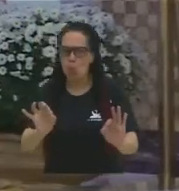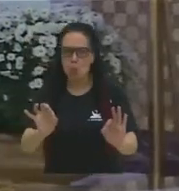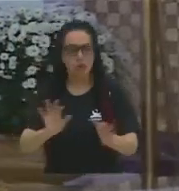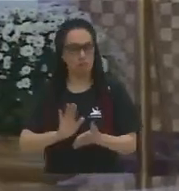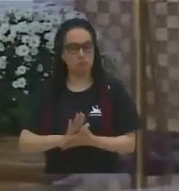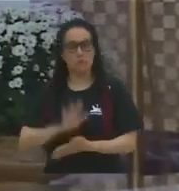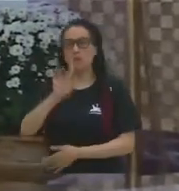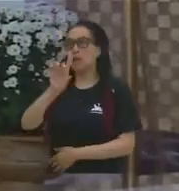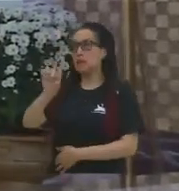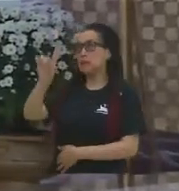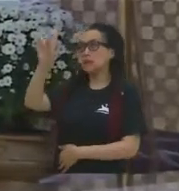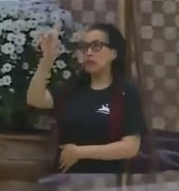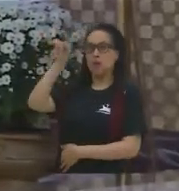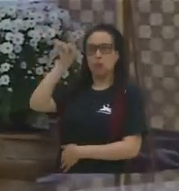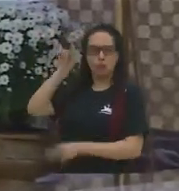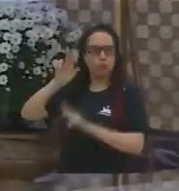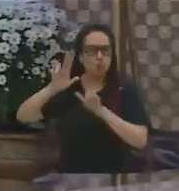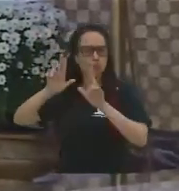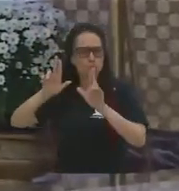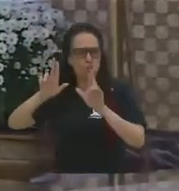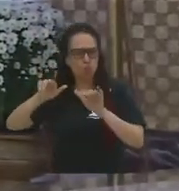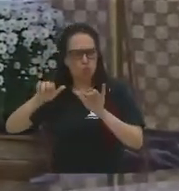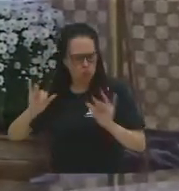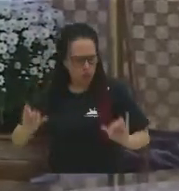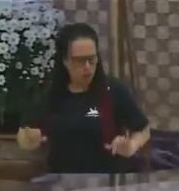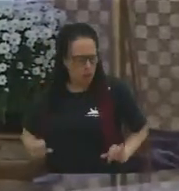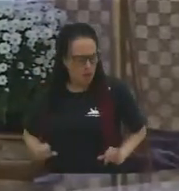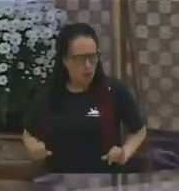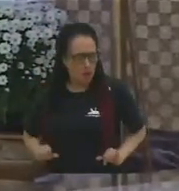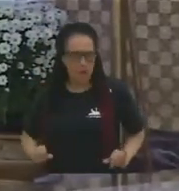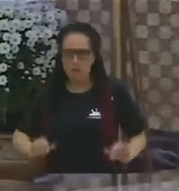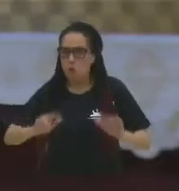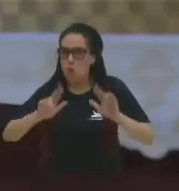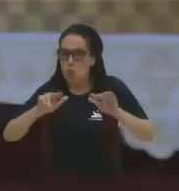Deus nunca feriu ninguém.